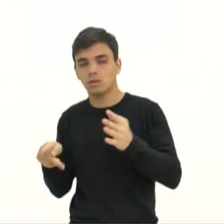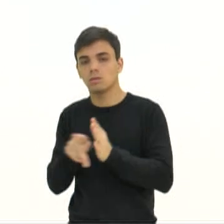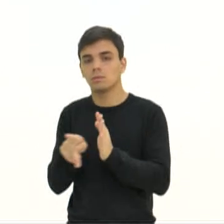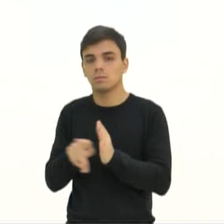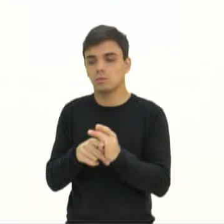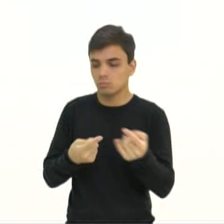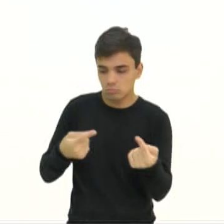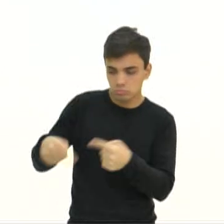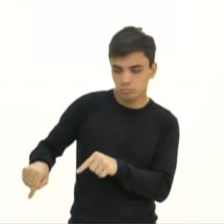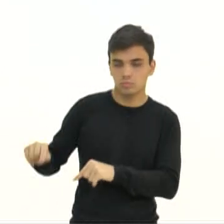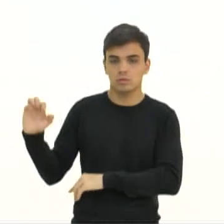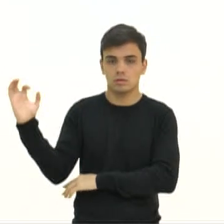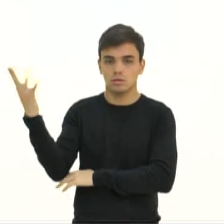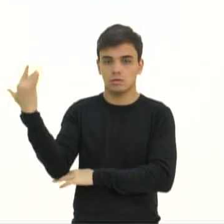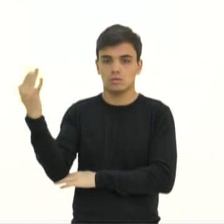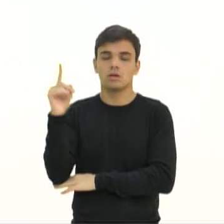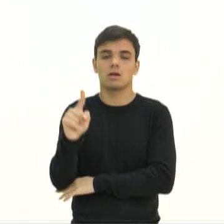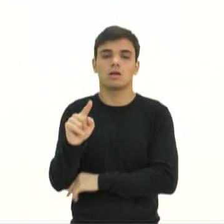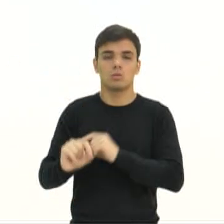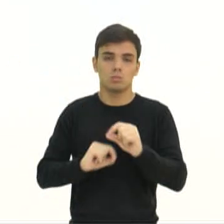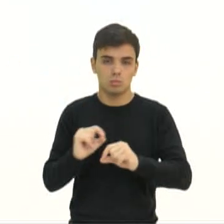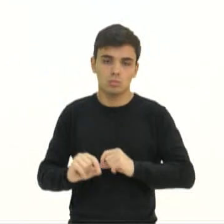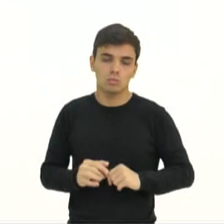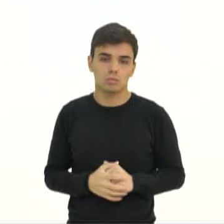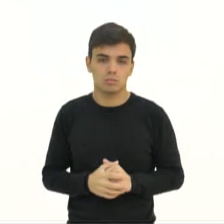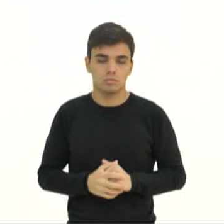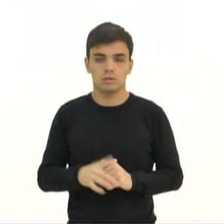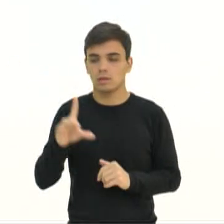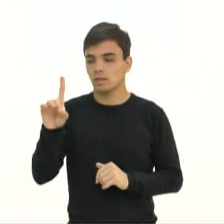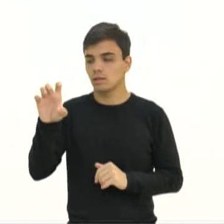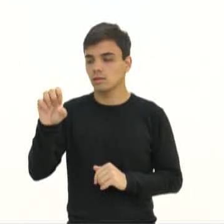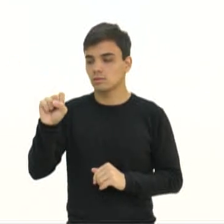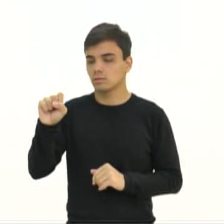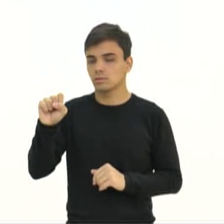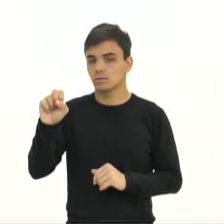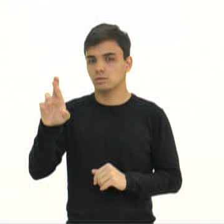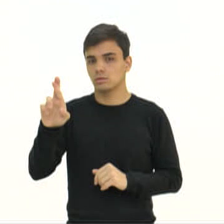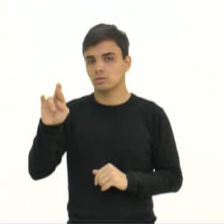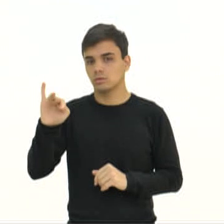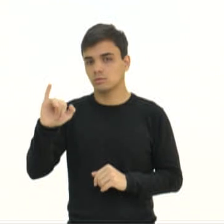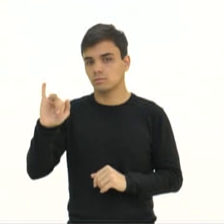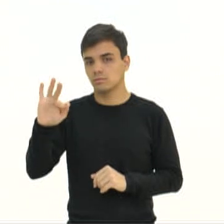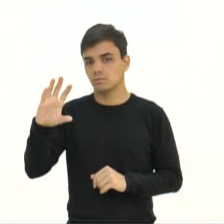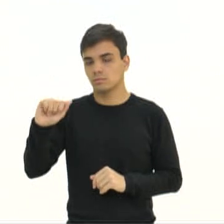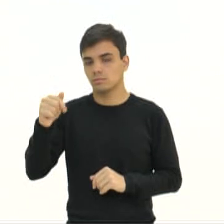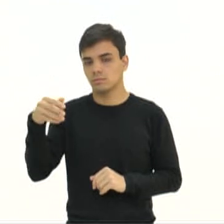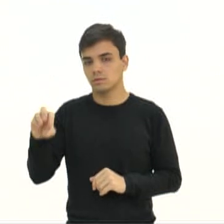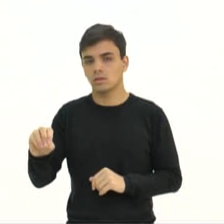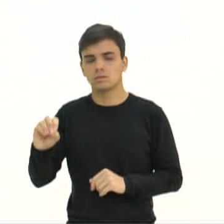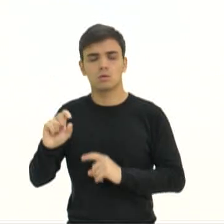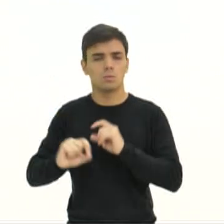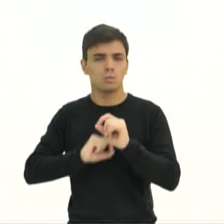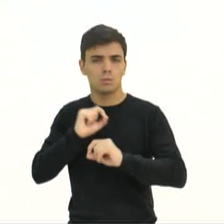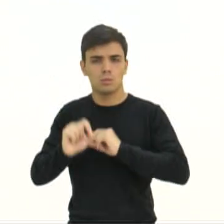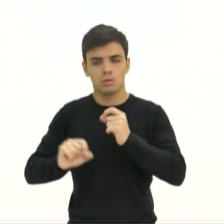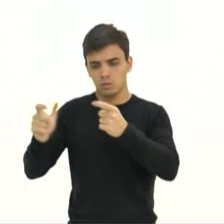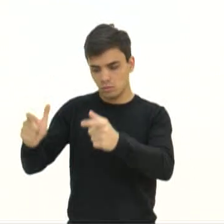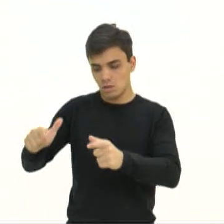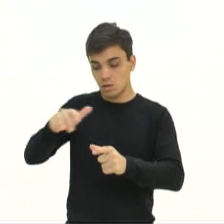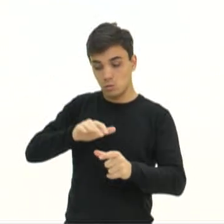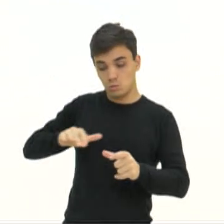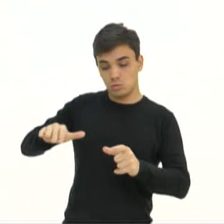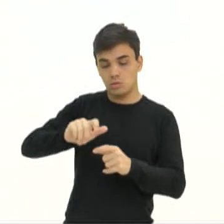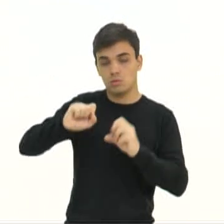região Nordeste ali é a desertificação e a degradação na região. Então, desertificação é uma área que pode